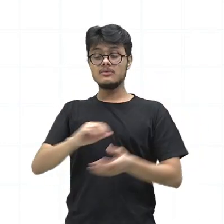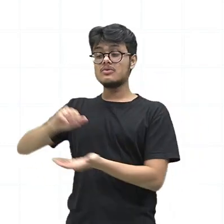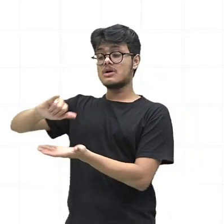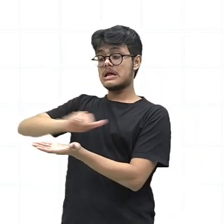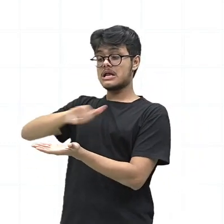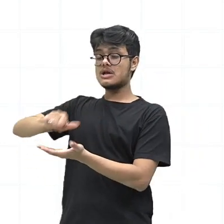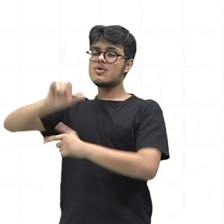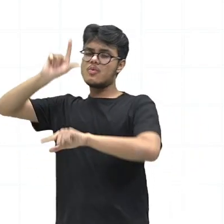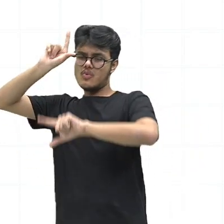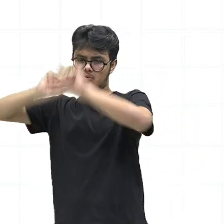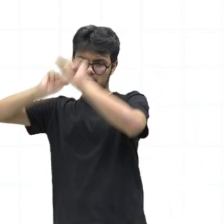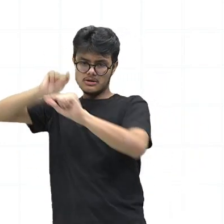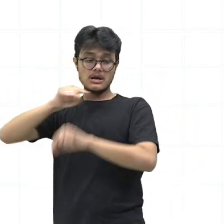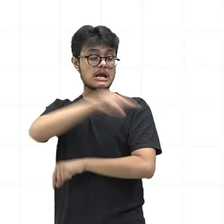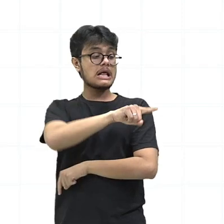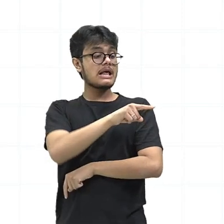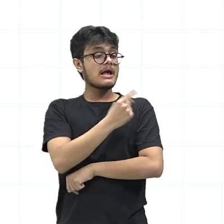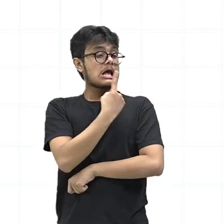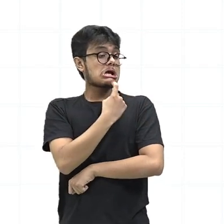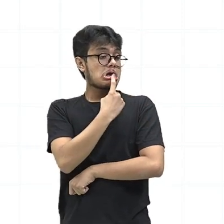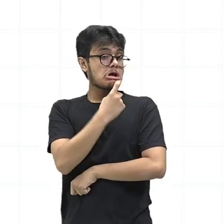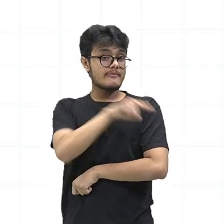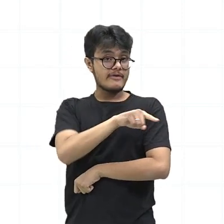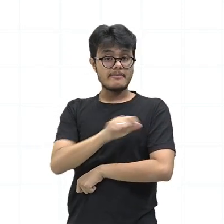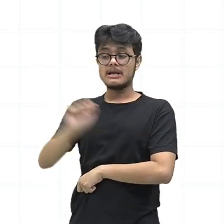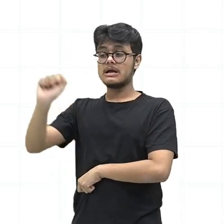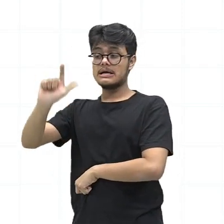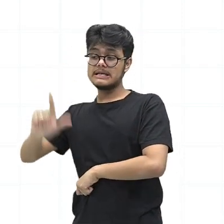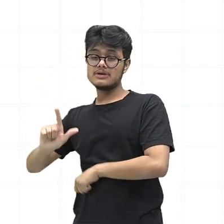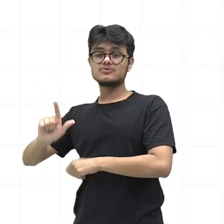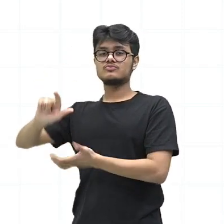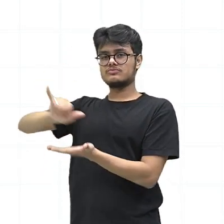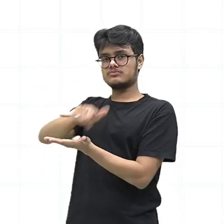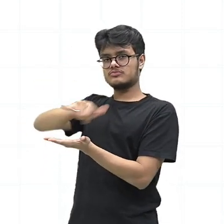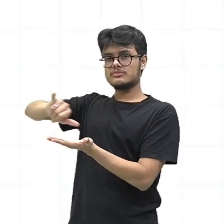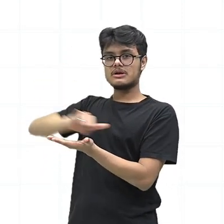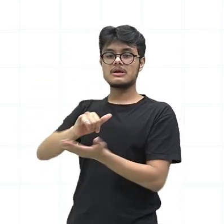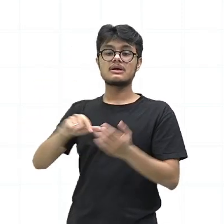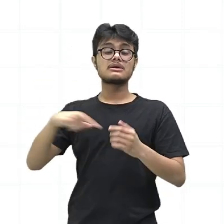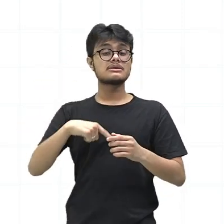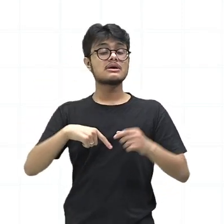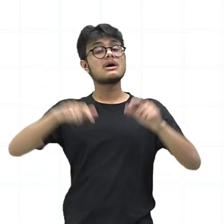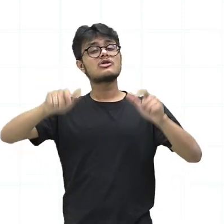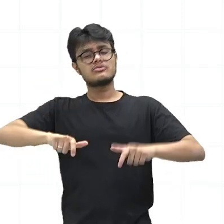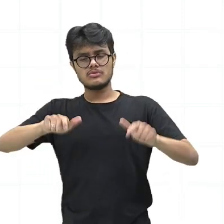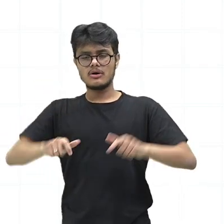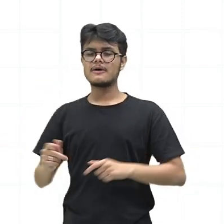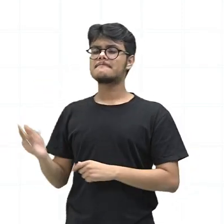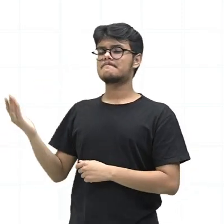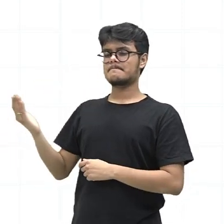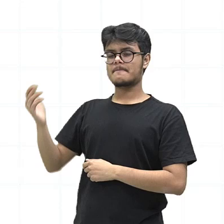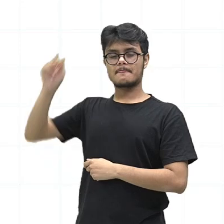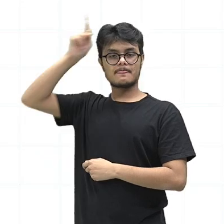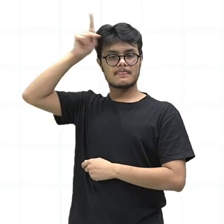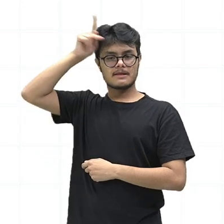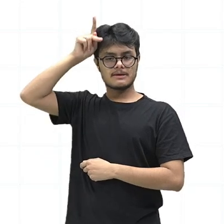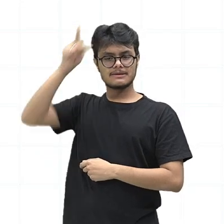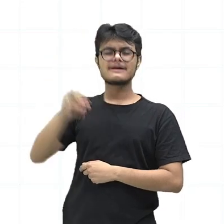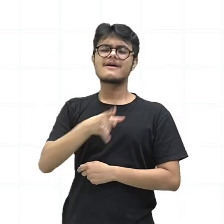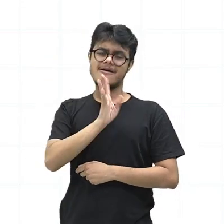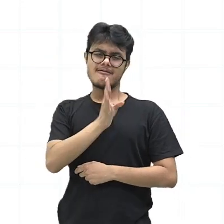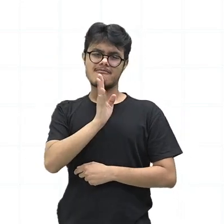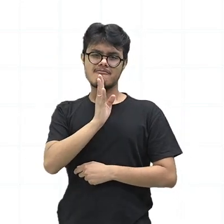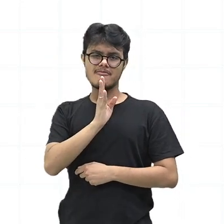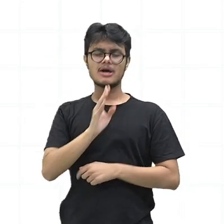tem a cor vermelha, e o boi caprichoso, da cor azul. E acontece no Centro Cultural de Parintins, mais conhecido